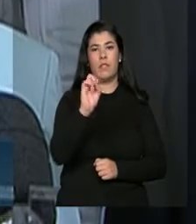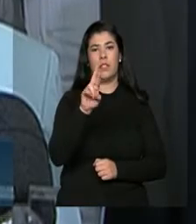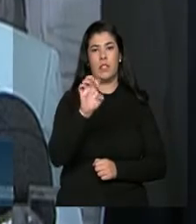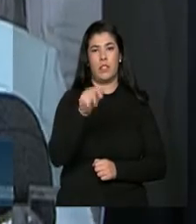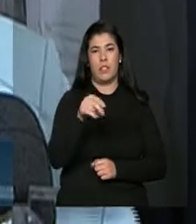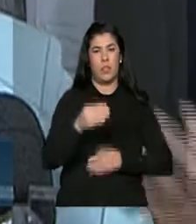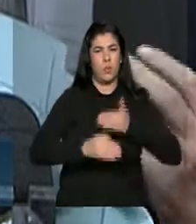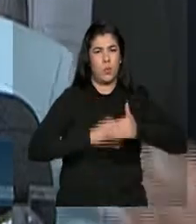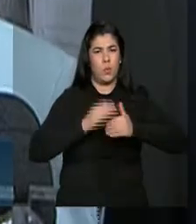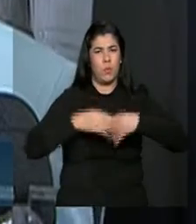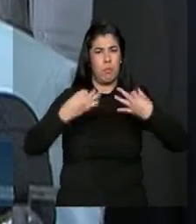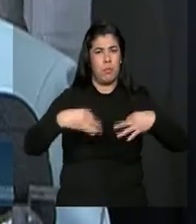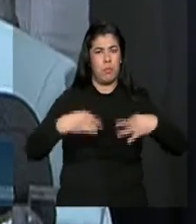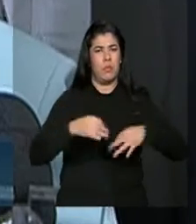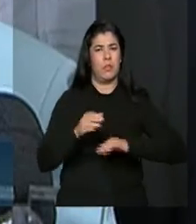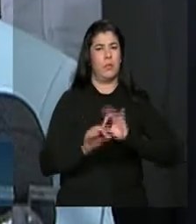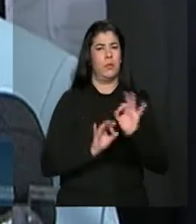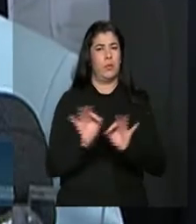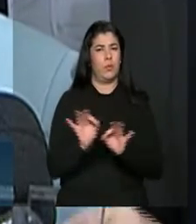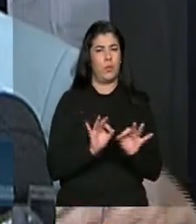processo, gerenciando